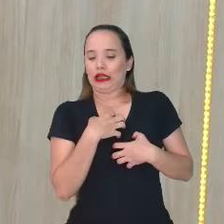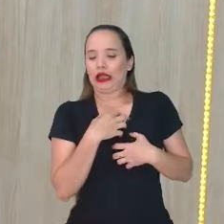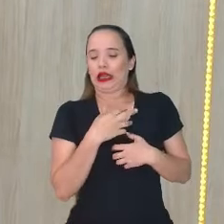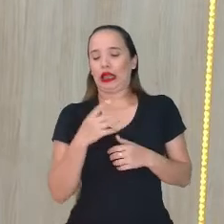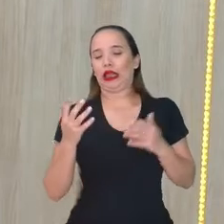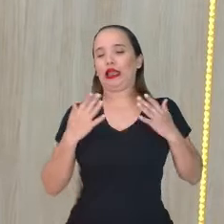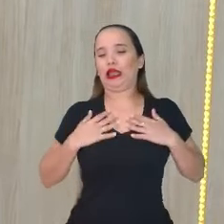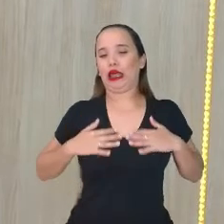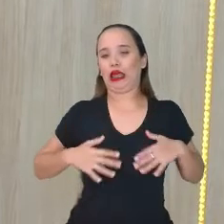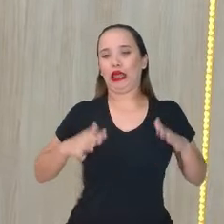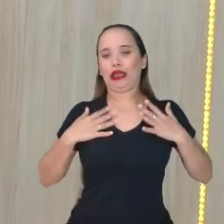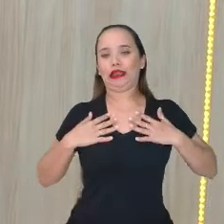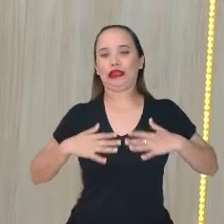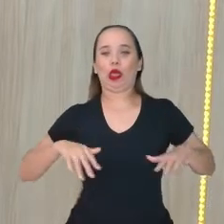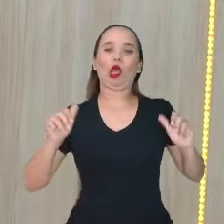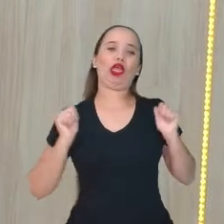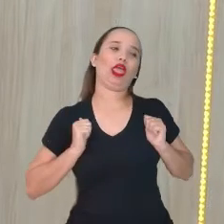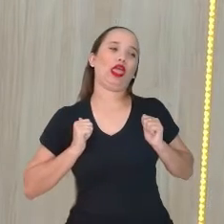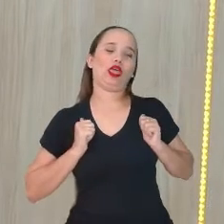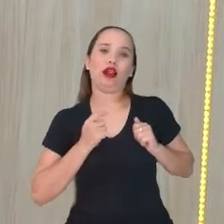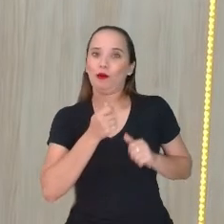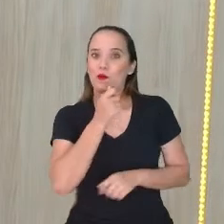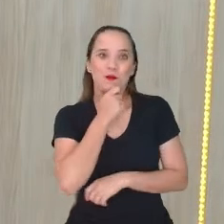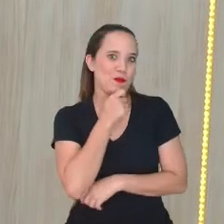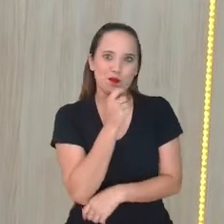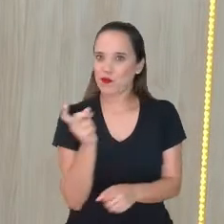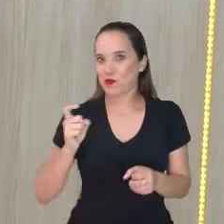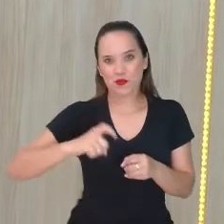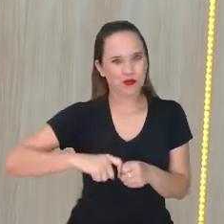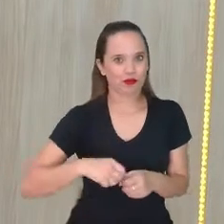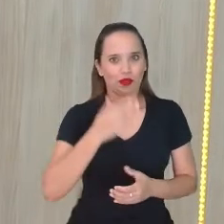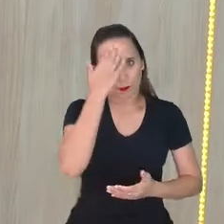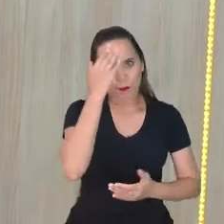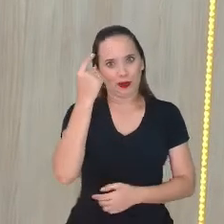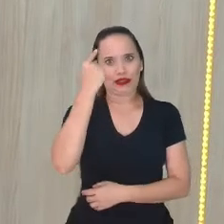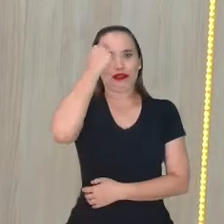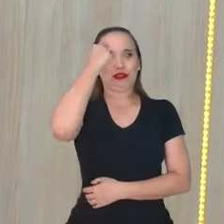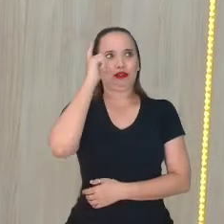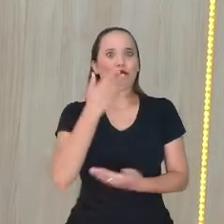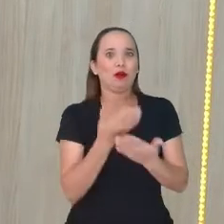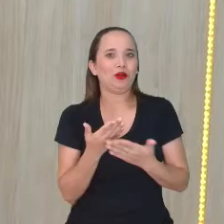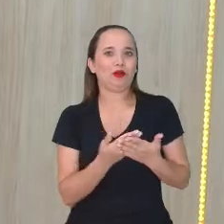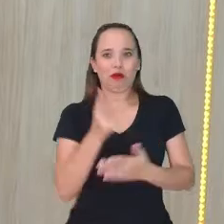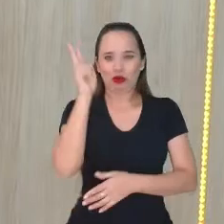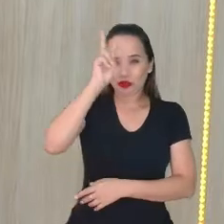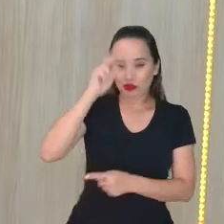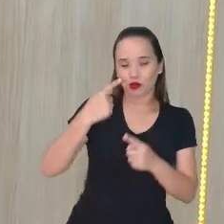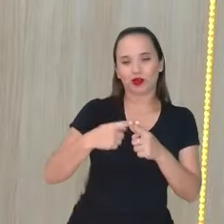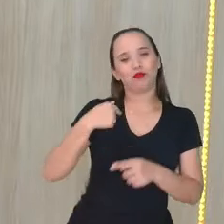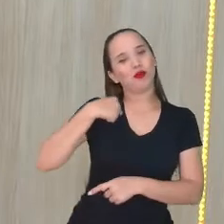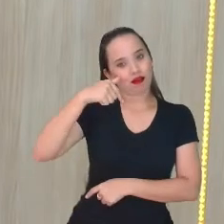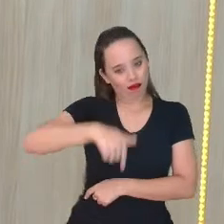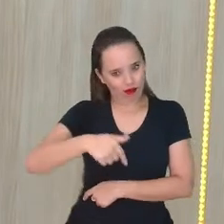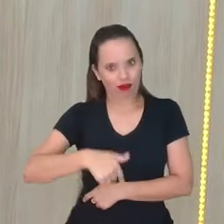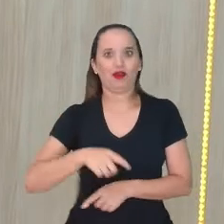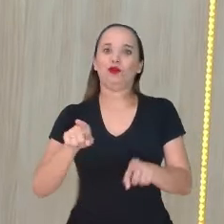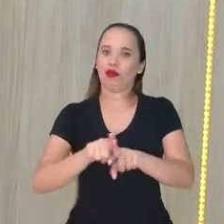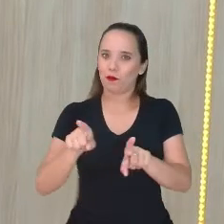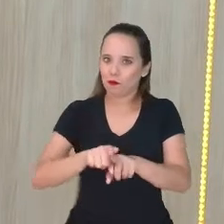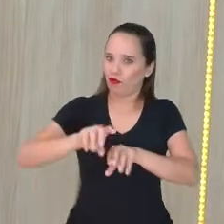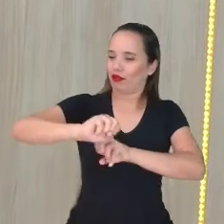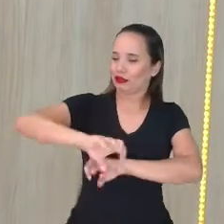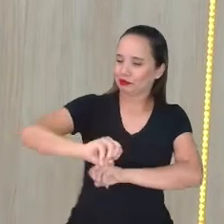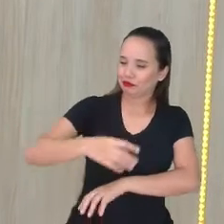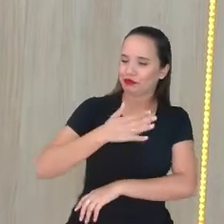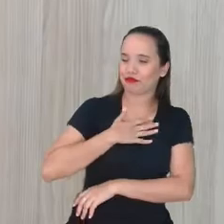não voltou, tá vendo, achando que estava numa aula de história, porque a professora aqui também dá aula de história em outras turmas, né?